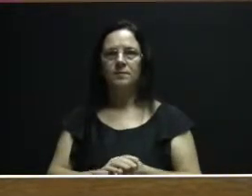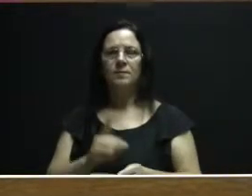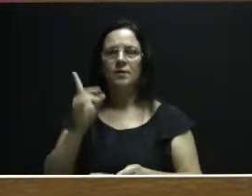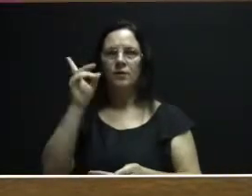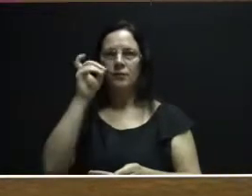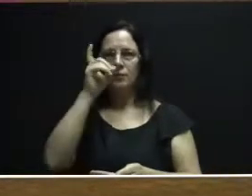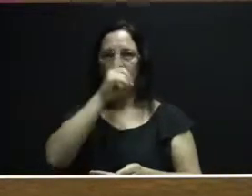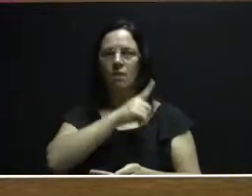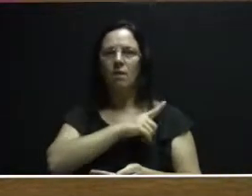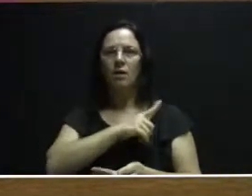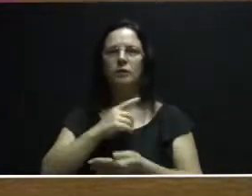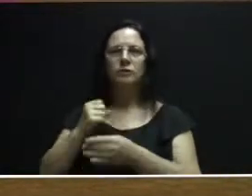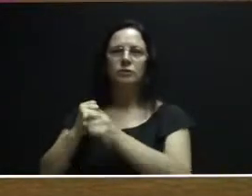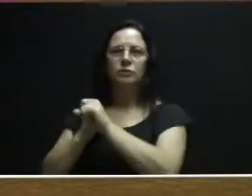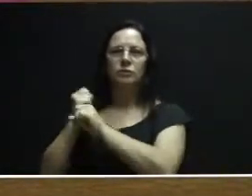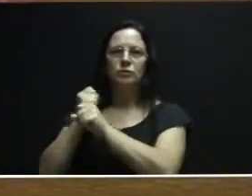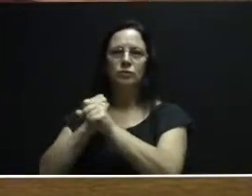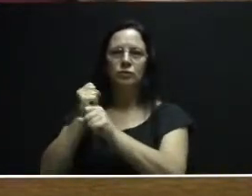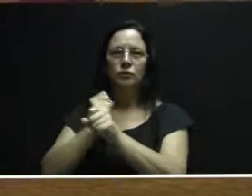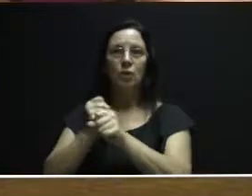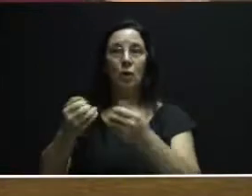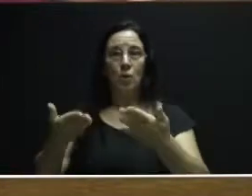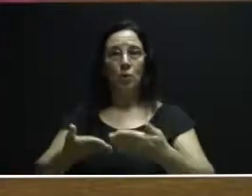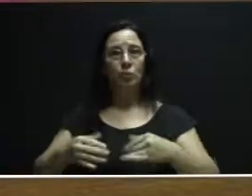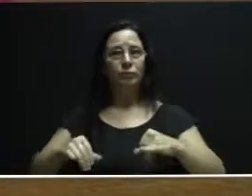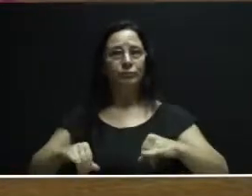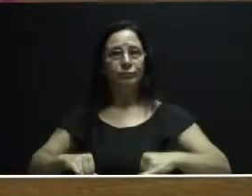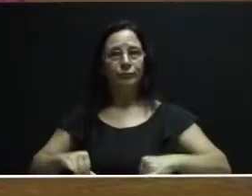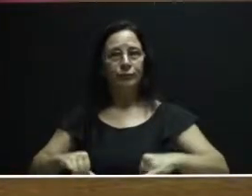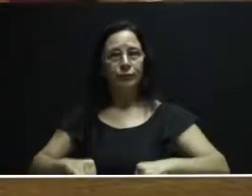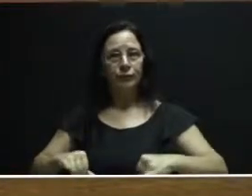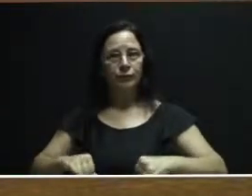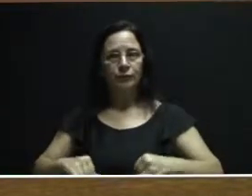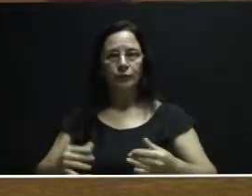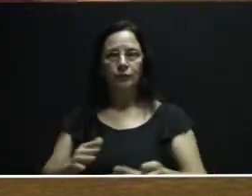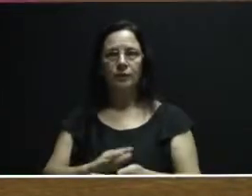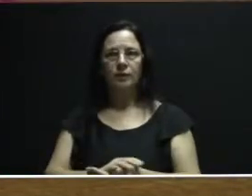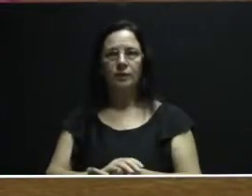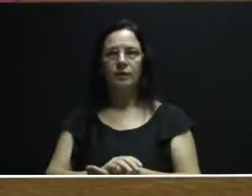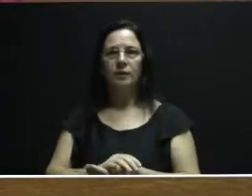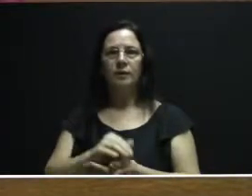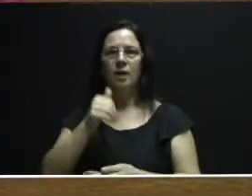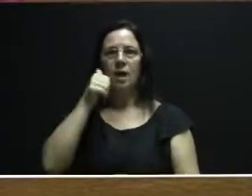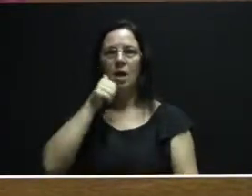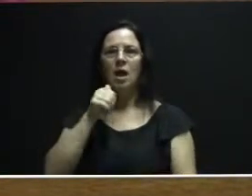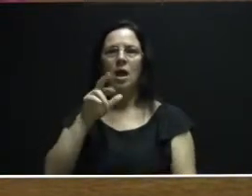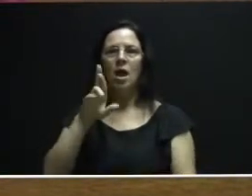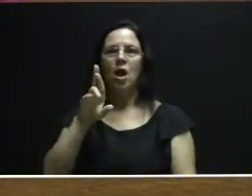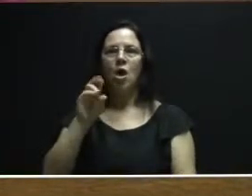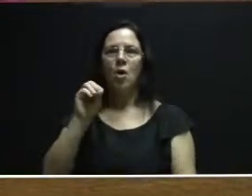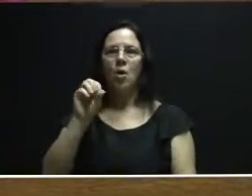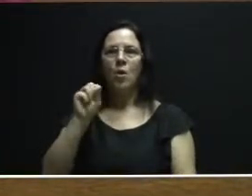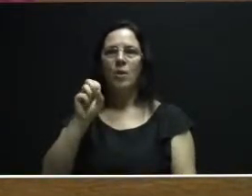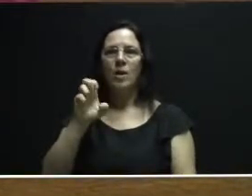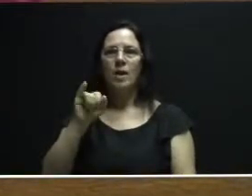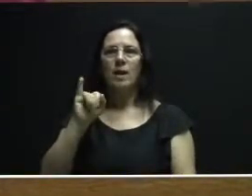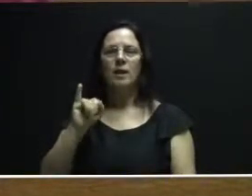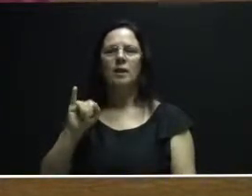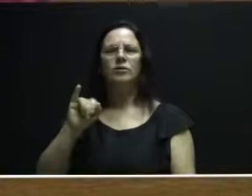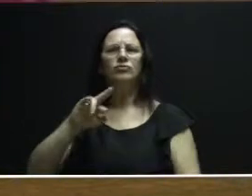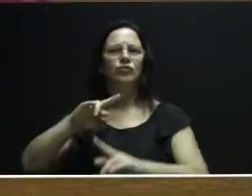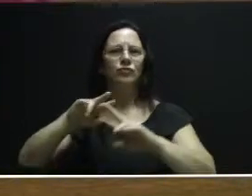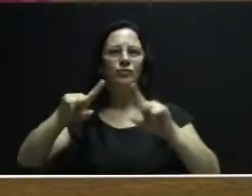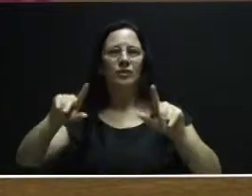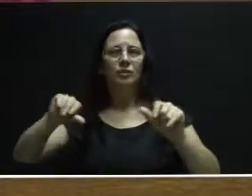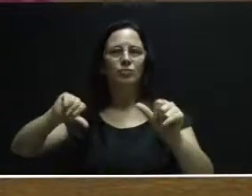vêm através desses anos, e hoje é um sofrimento, que nem a Abel falou, que nem a Roseli comentou, nós vivemos um outro nível de esportes